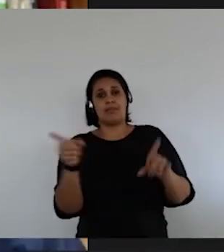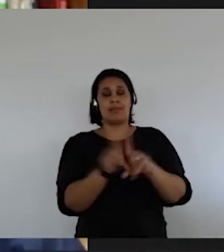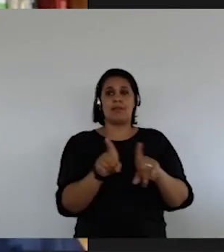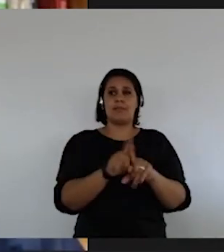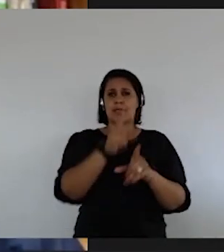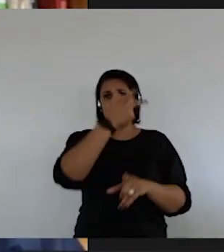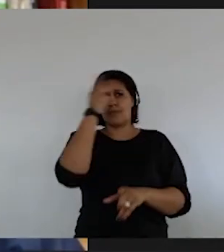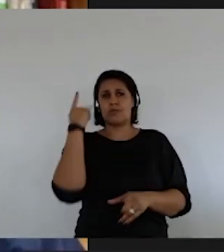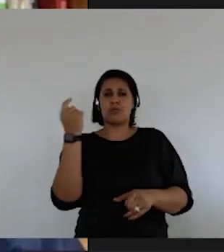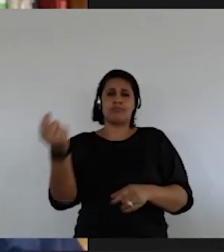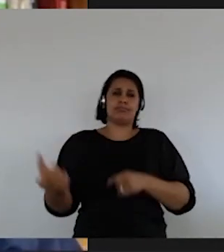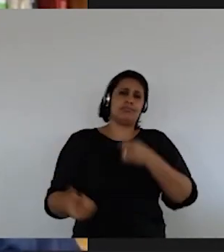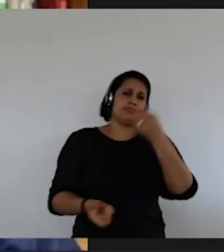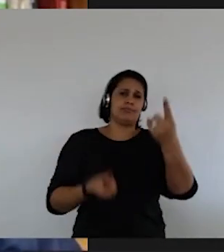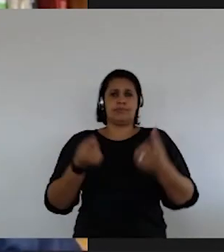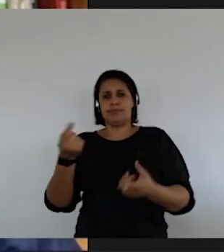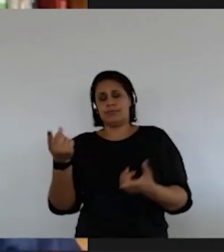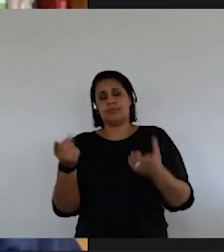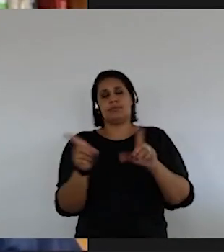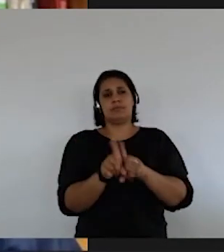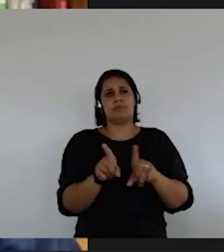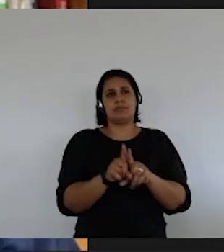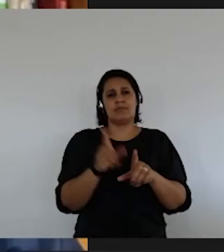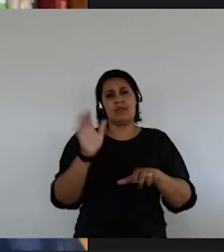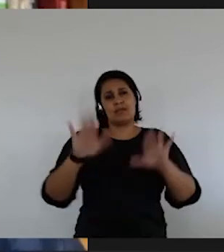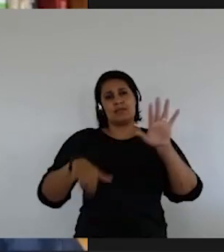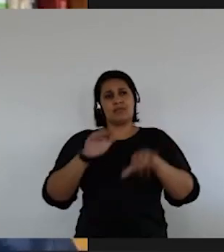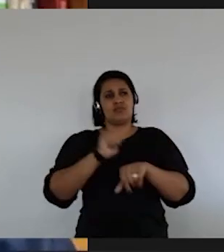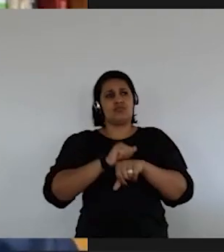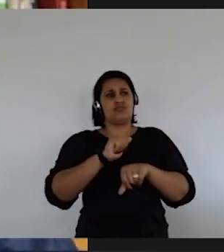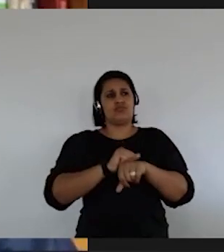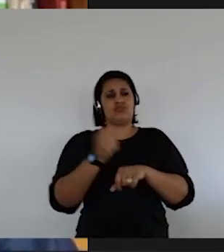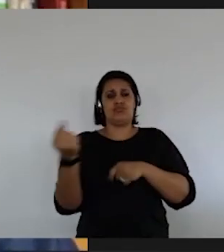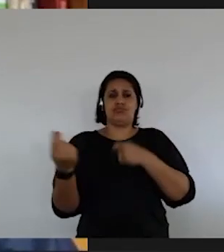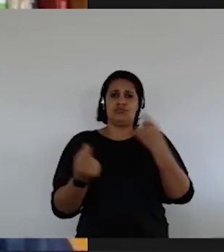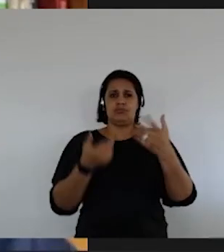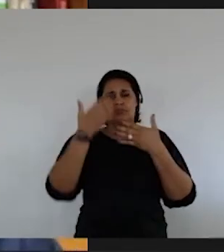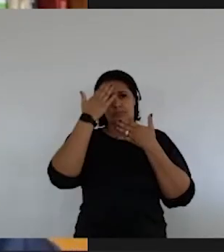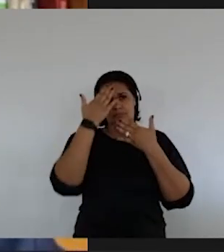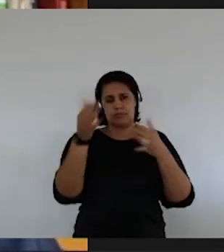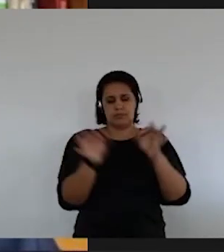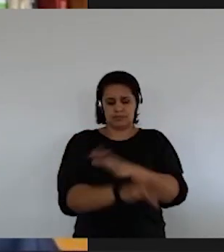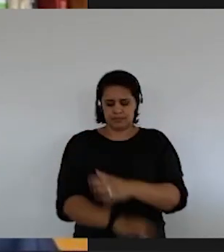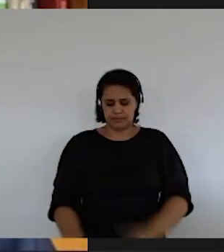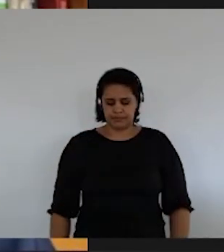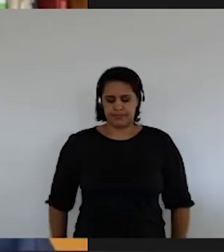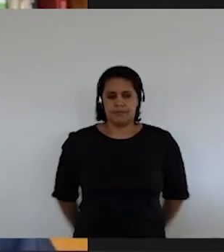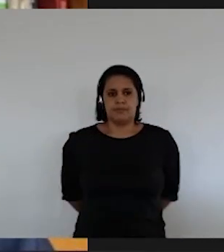aqueles litigantes que não têm condições, para aqueles litigantes ocasionais. Muito obrigado.